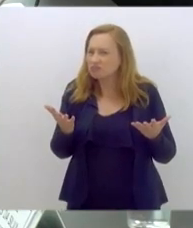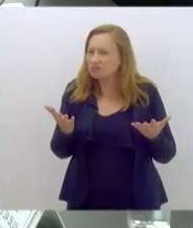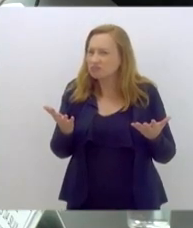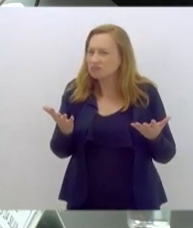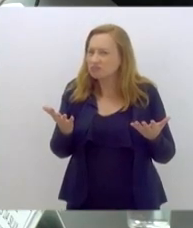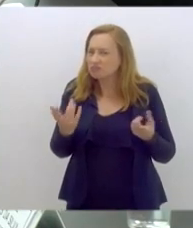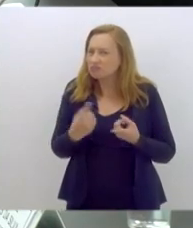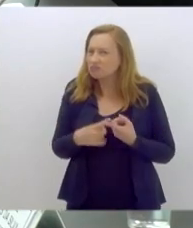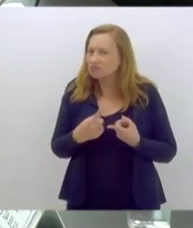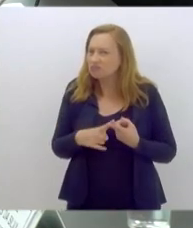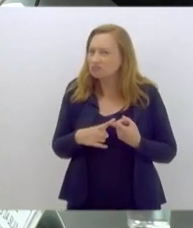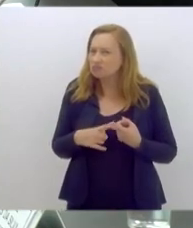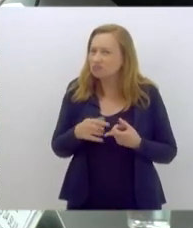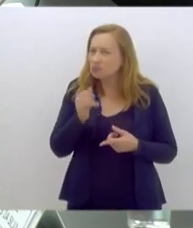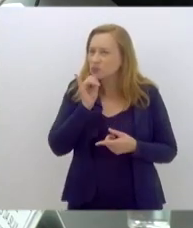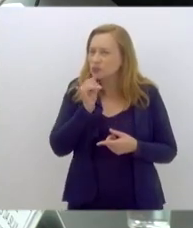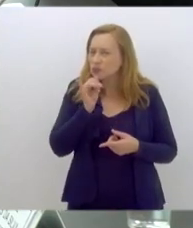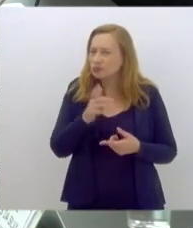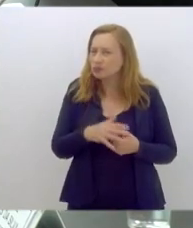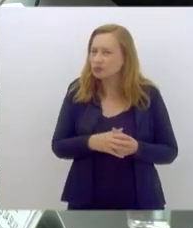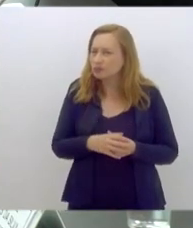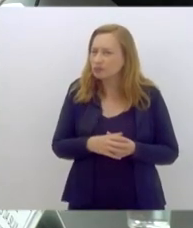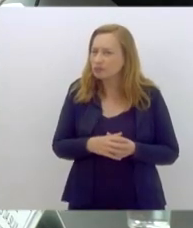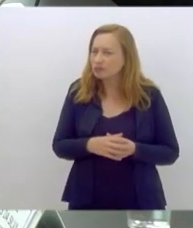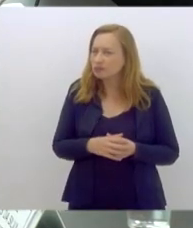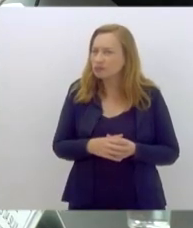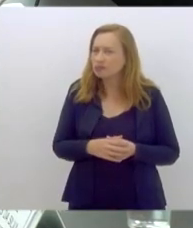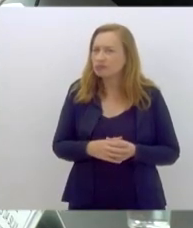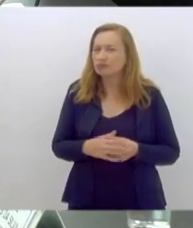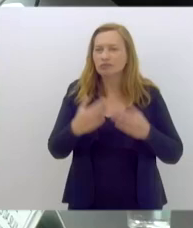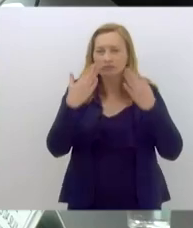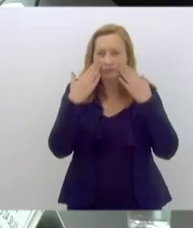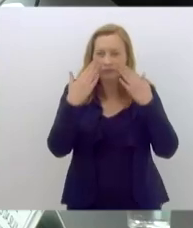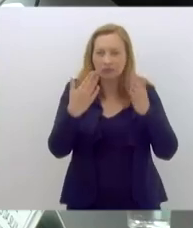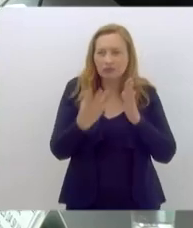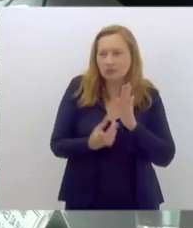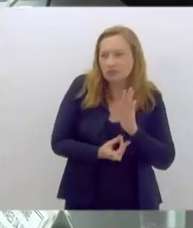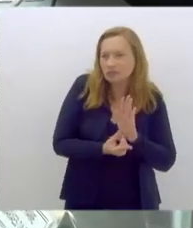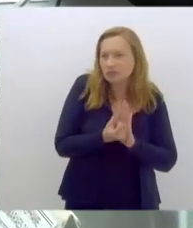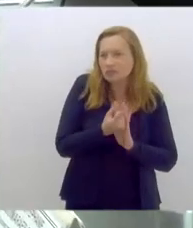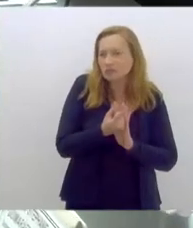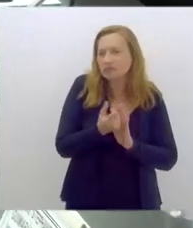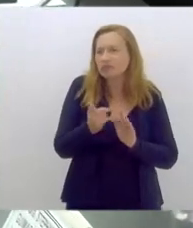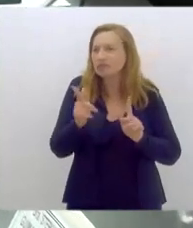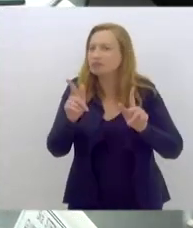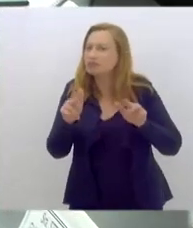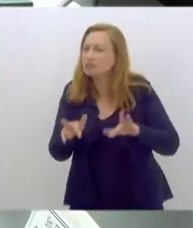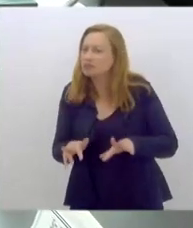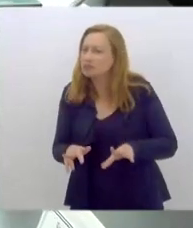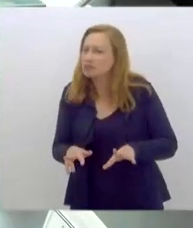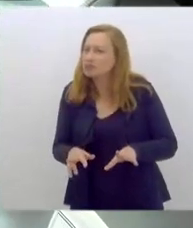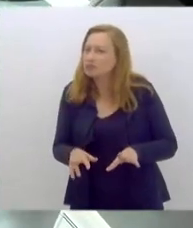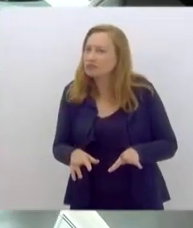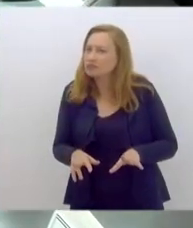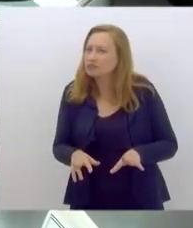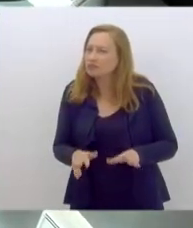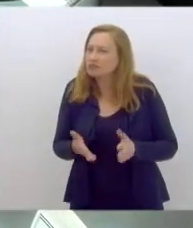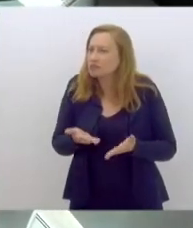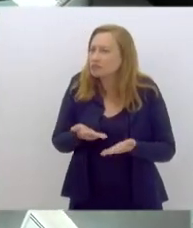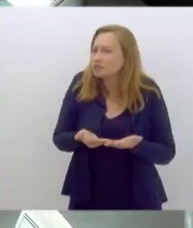porque por exemplo na apresentação do orçamento a diferença de